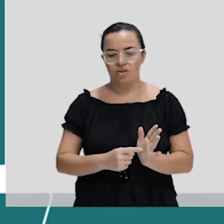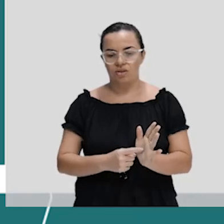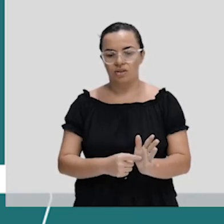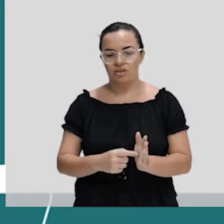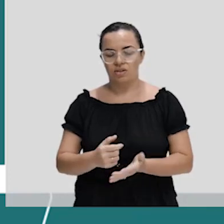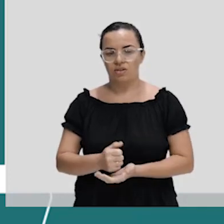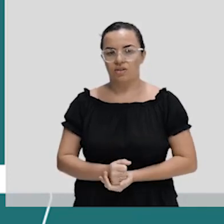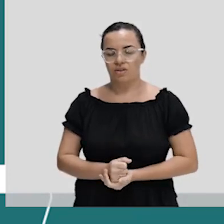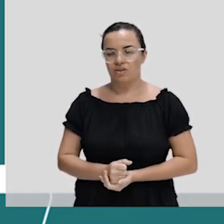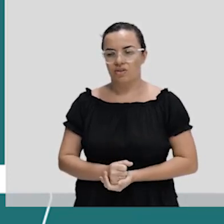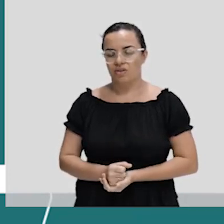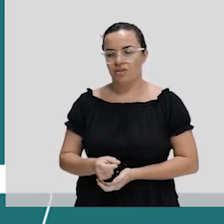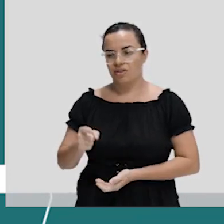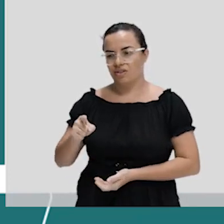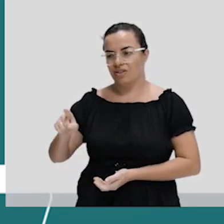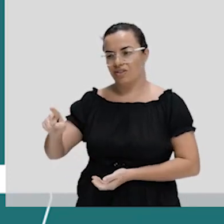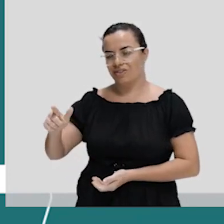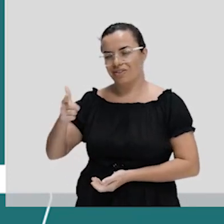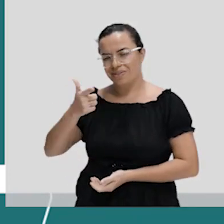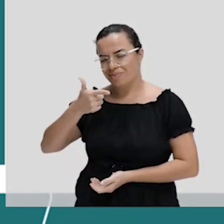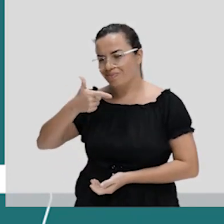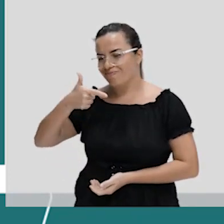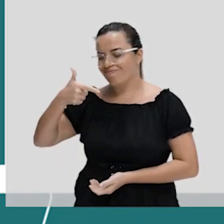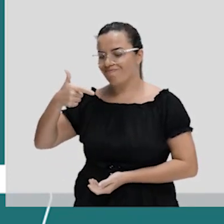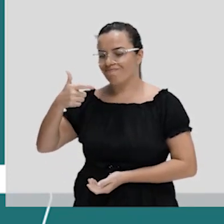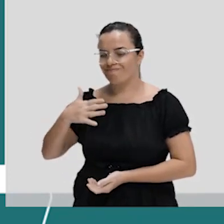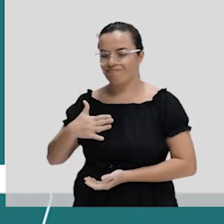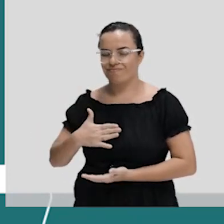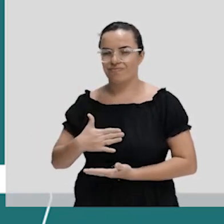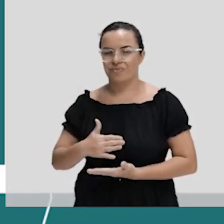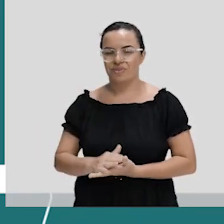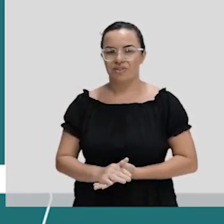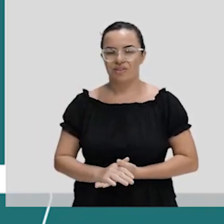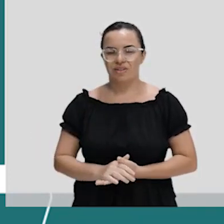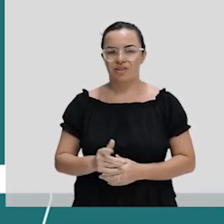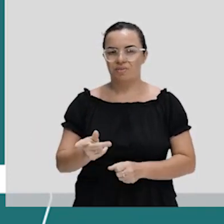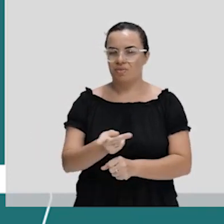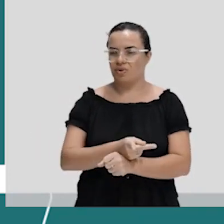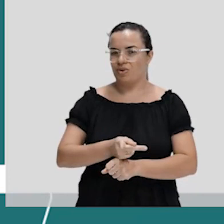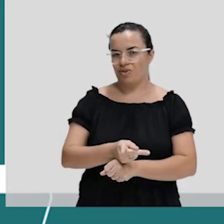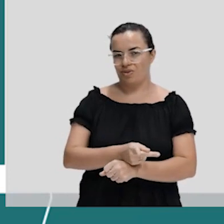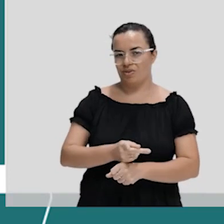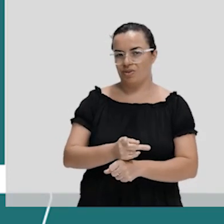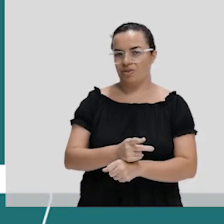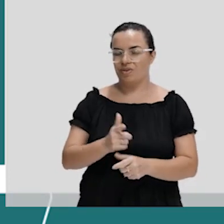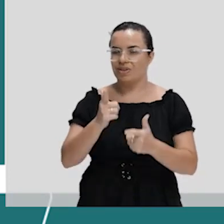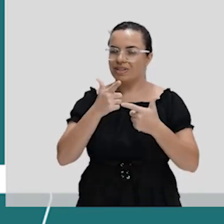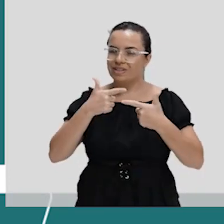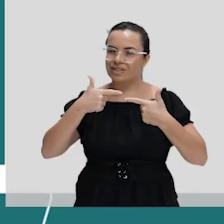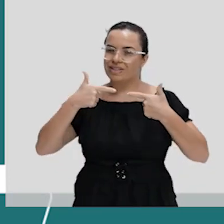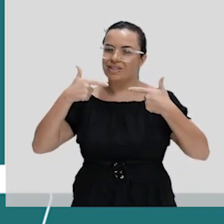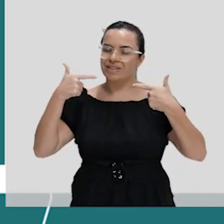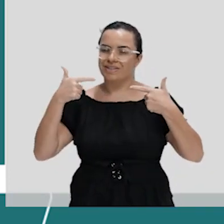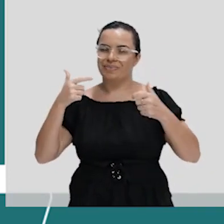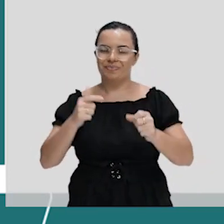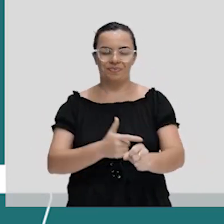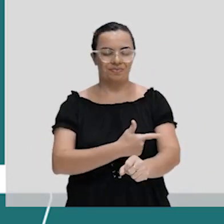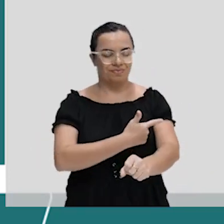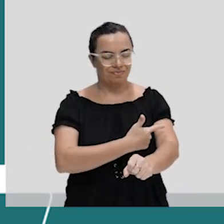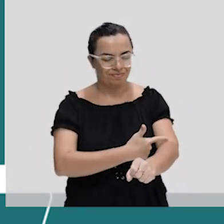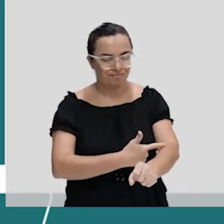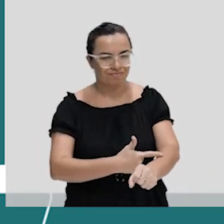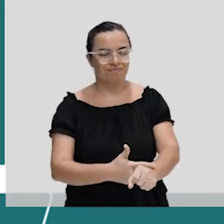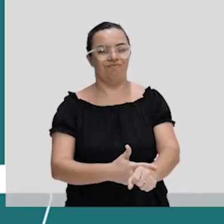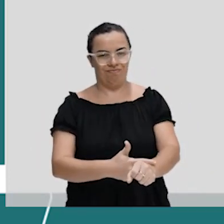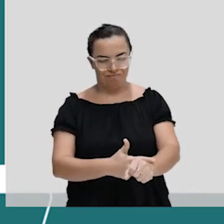para mim, aí eu tenho outro contexto. Alguém está procurando ser gentil. Quando você sorri